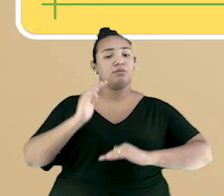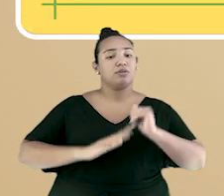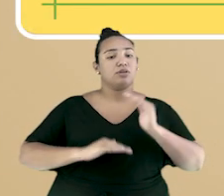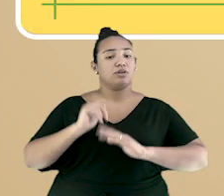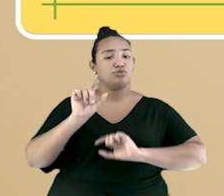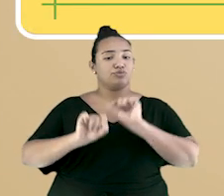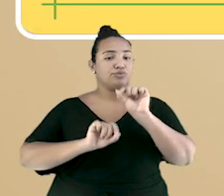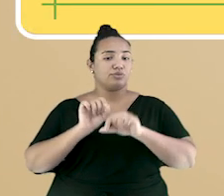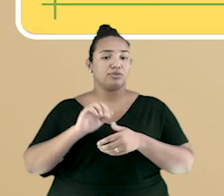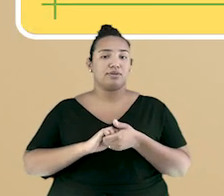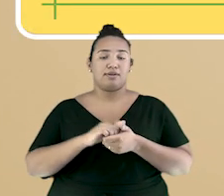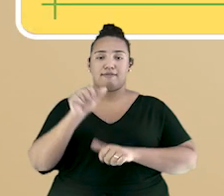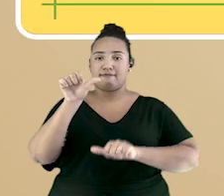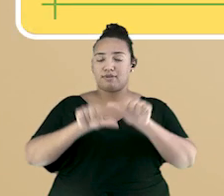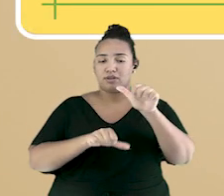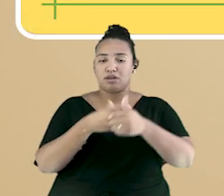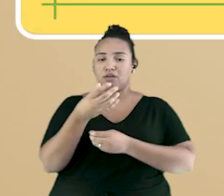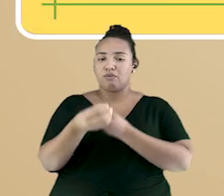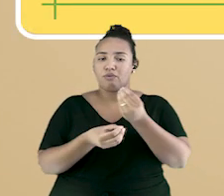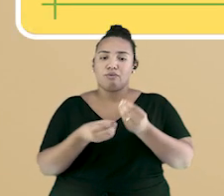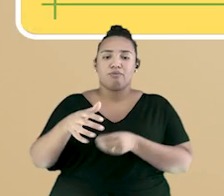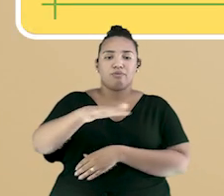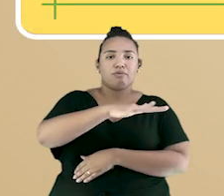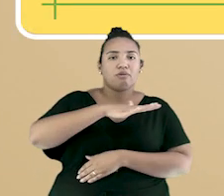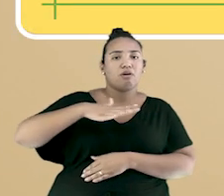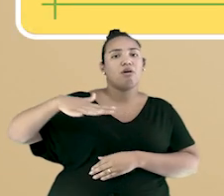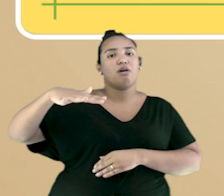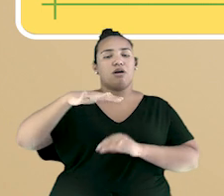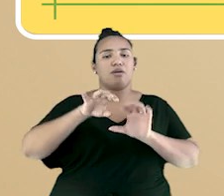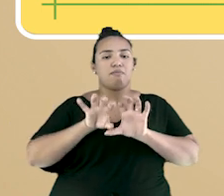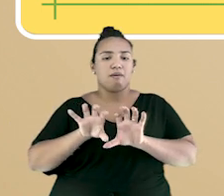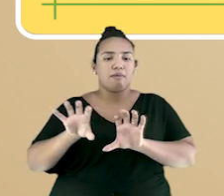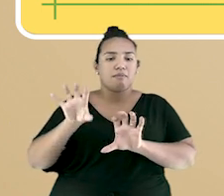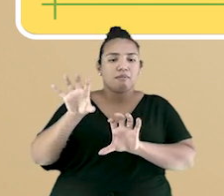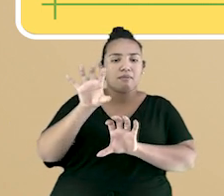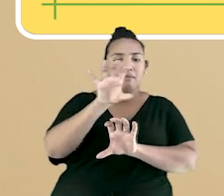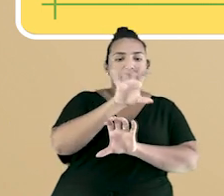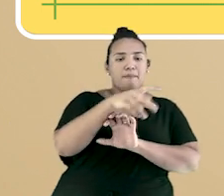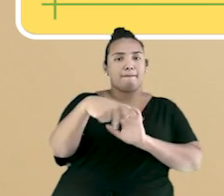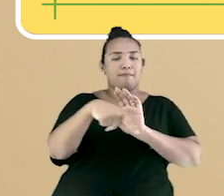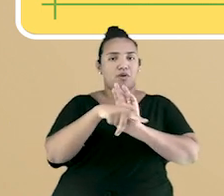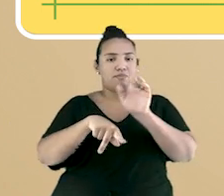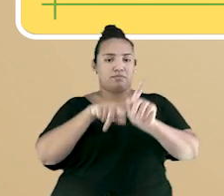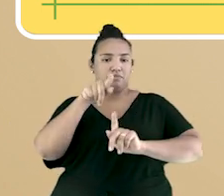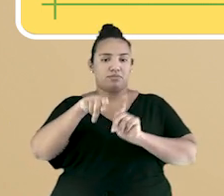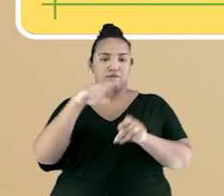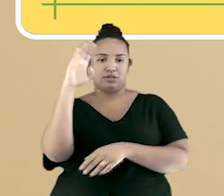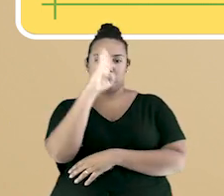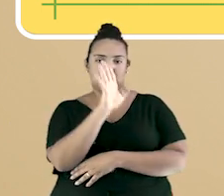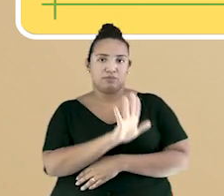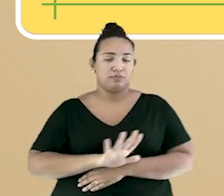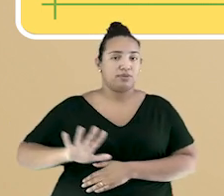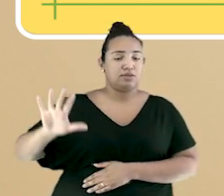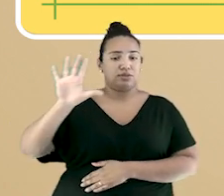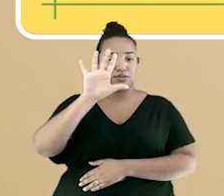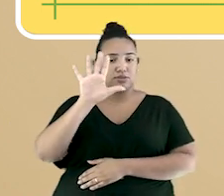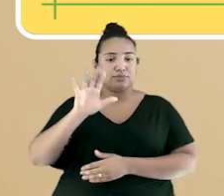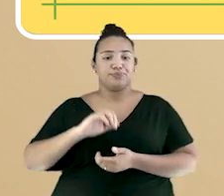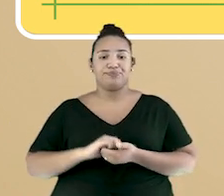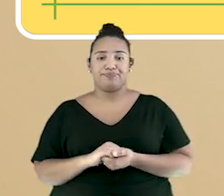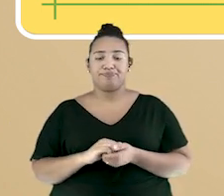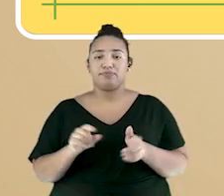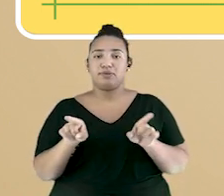aula trabalhará a habilidade de analisar a distribuição territorial da população